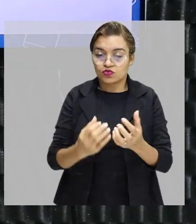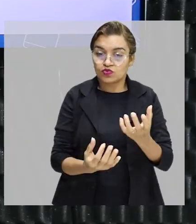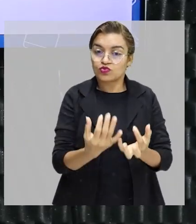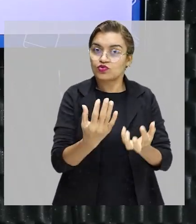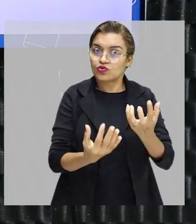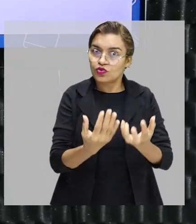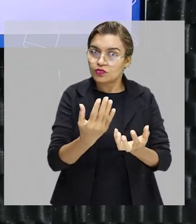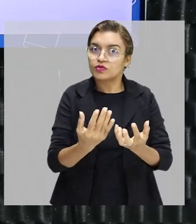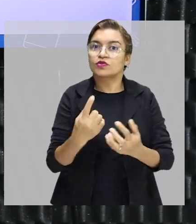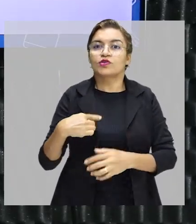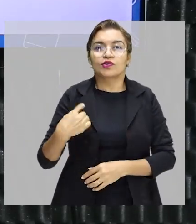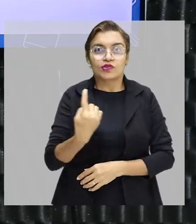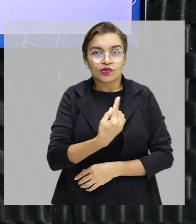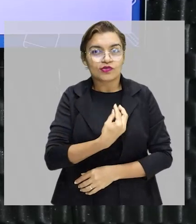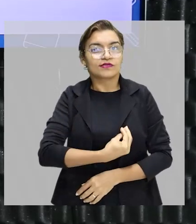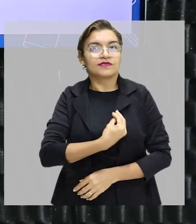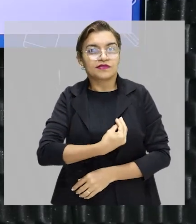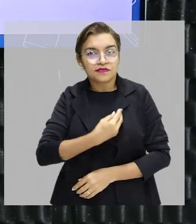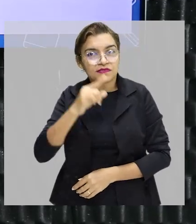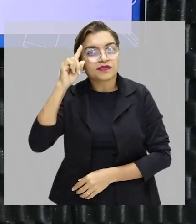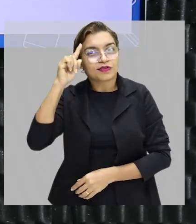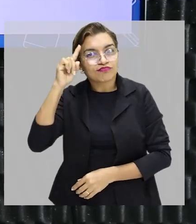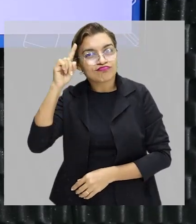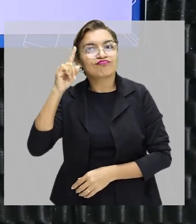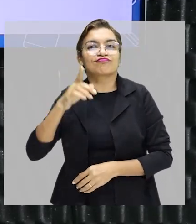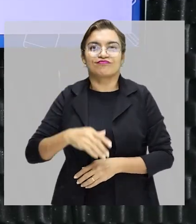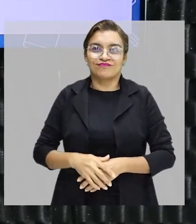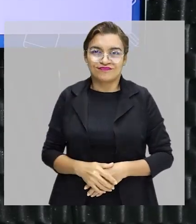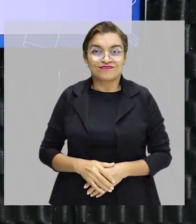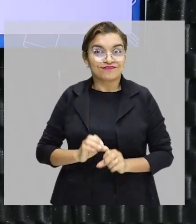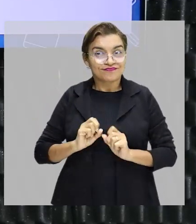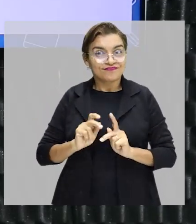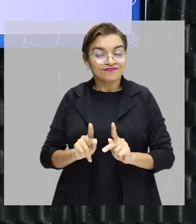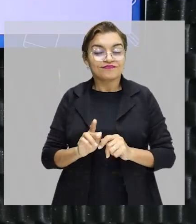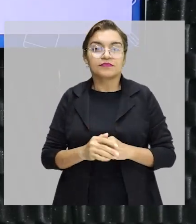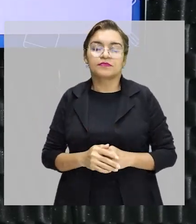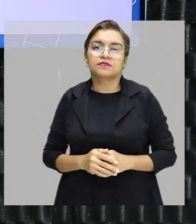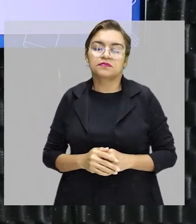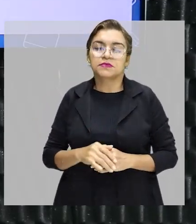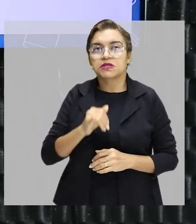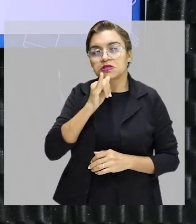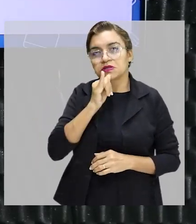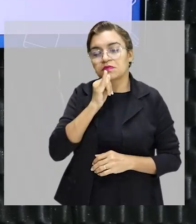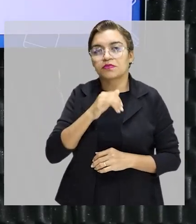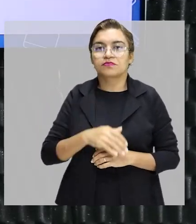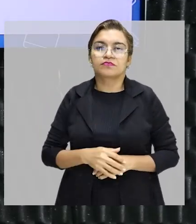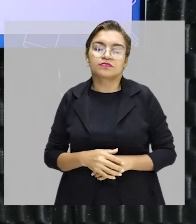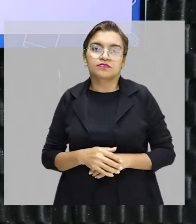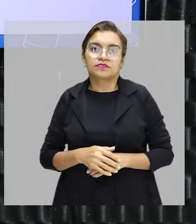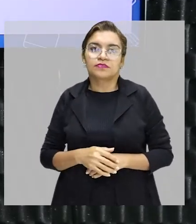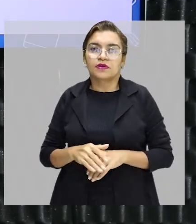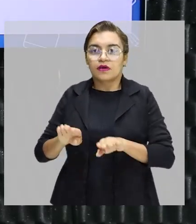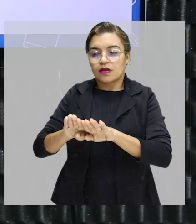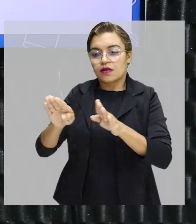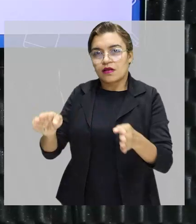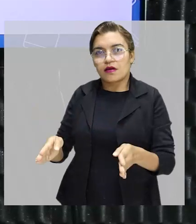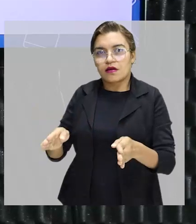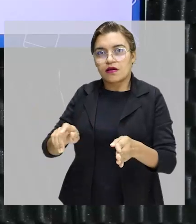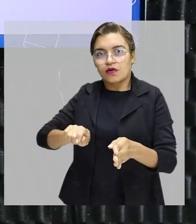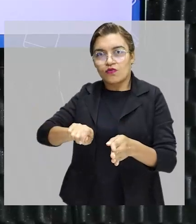muito presentes no nosso dia a dia, certo? Seja para lá no fogão, para a gente